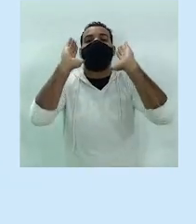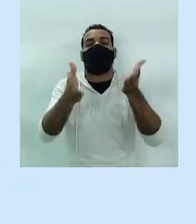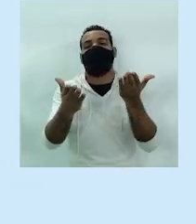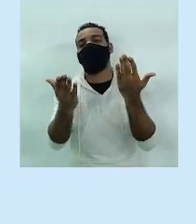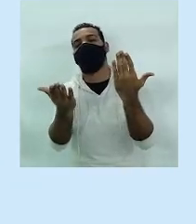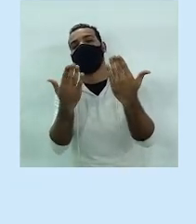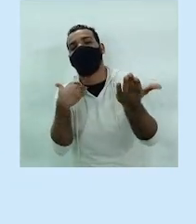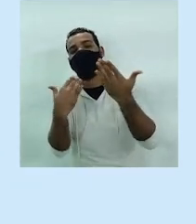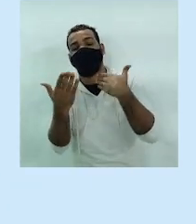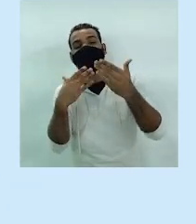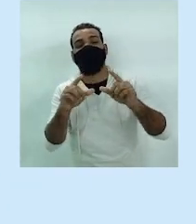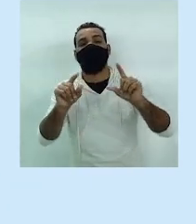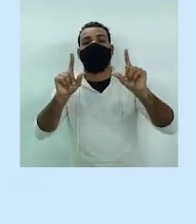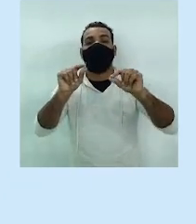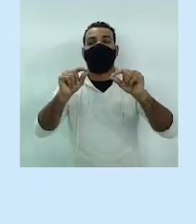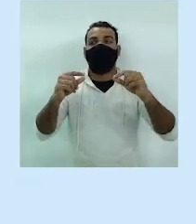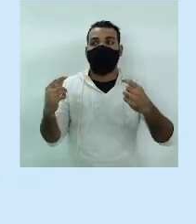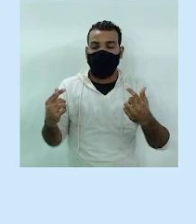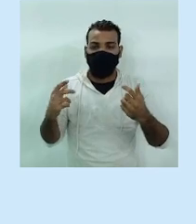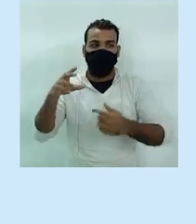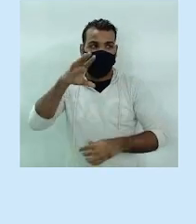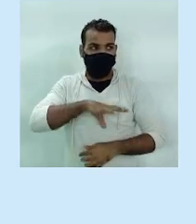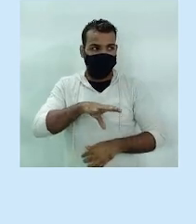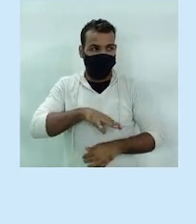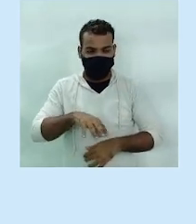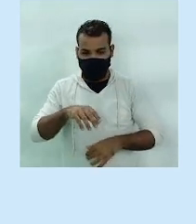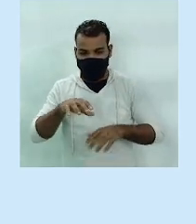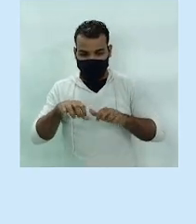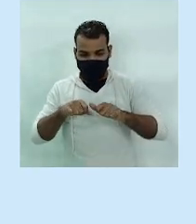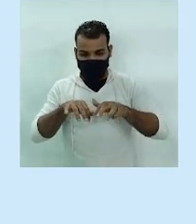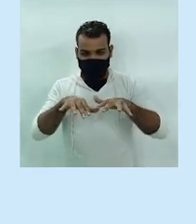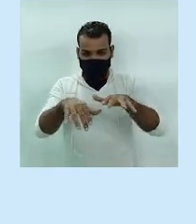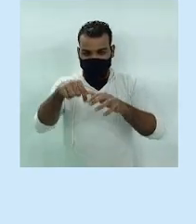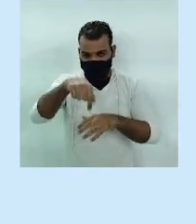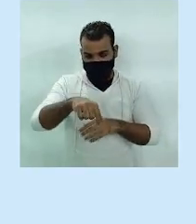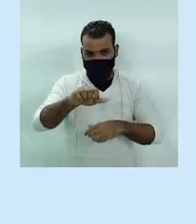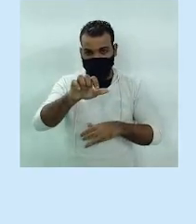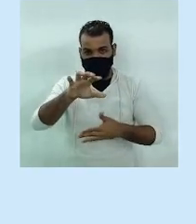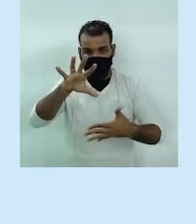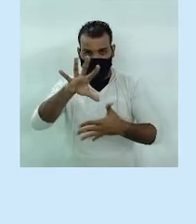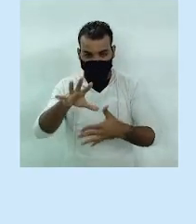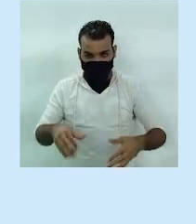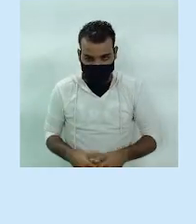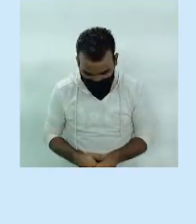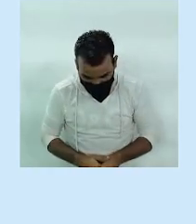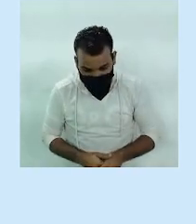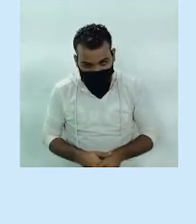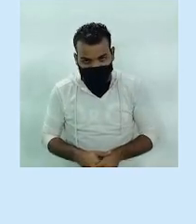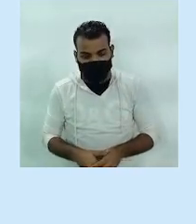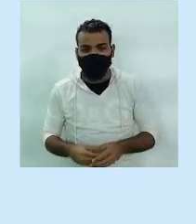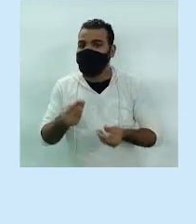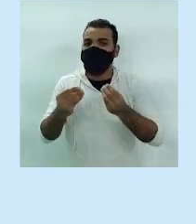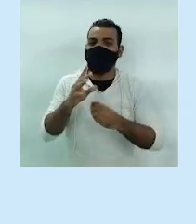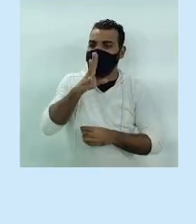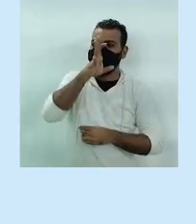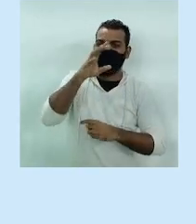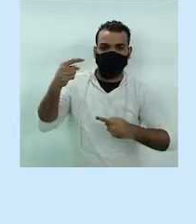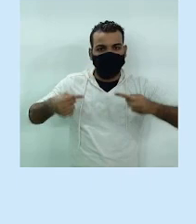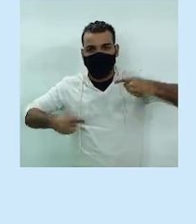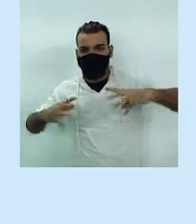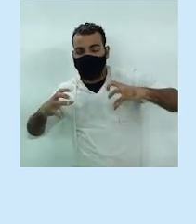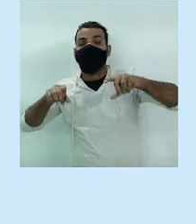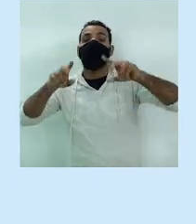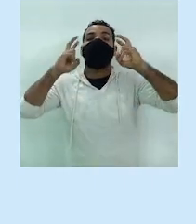conversamos sobre a colonização portuguesa na América, a resistência, acomodações e práticas